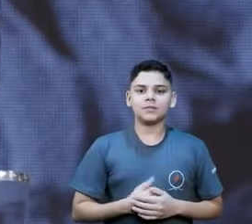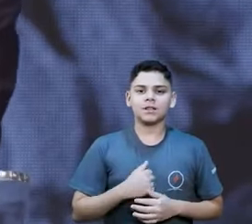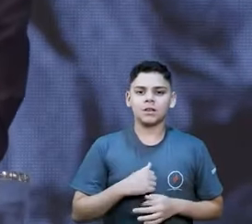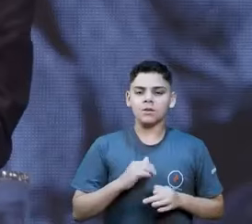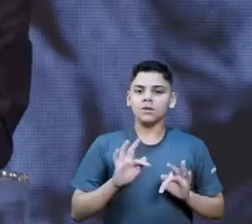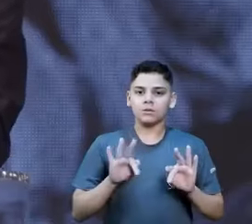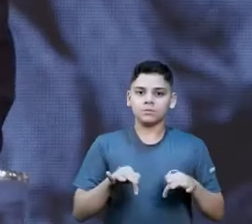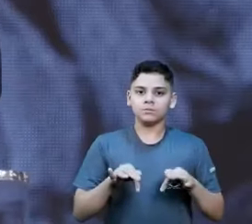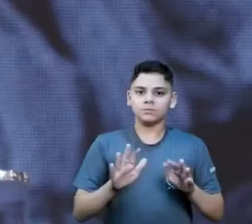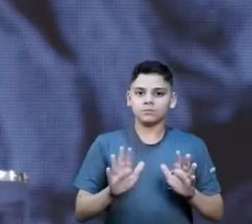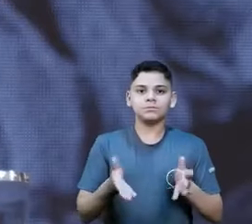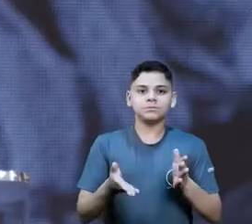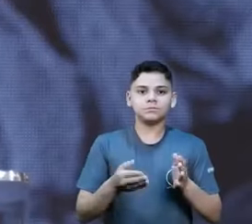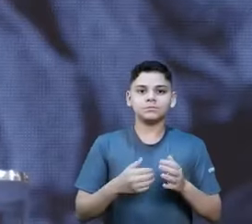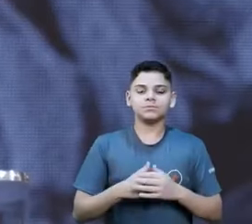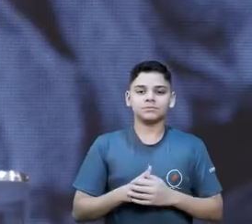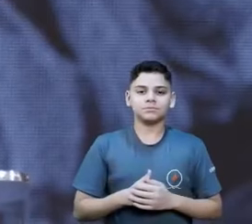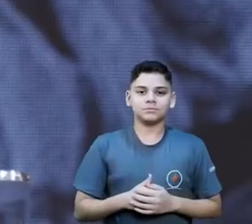encerrar